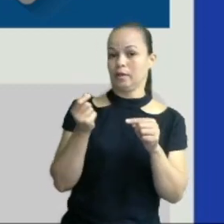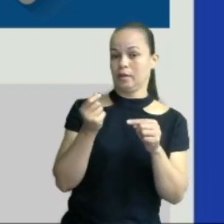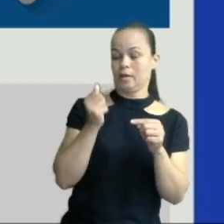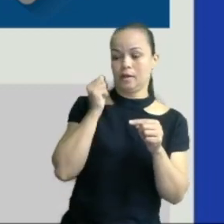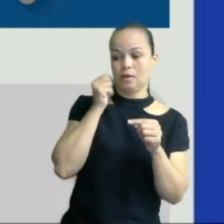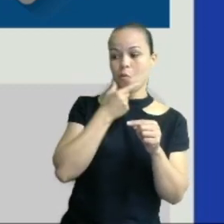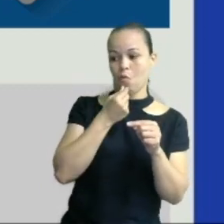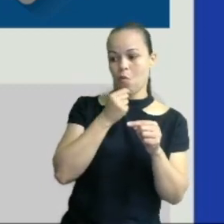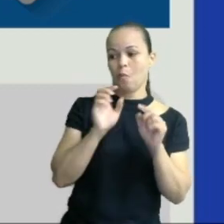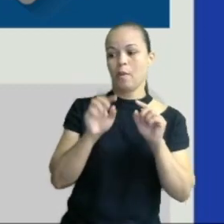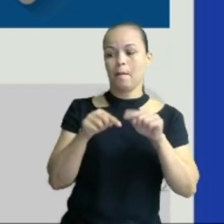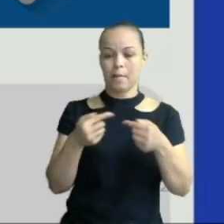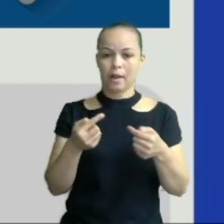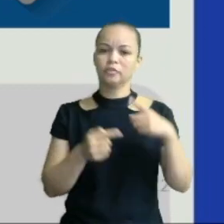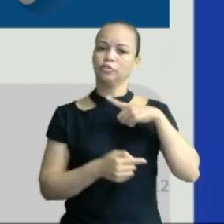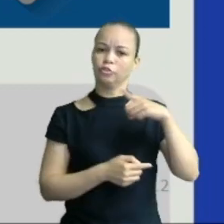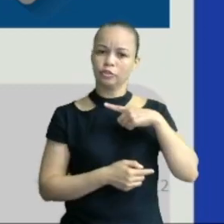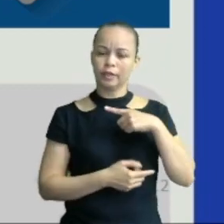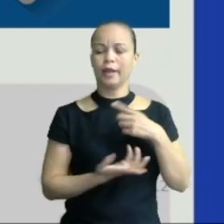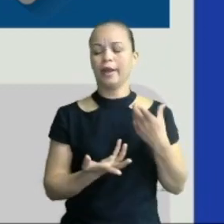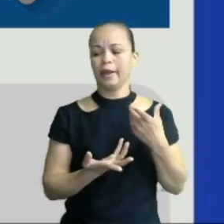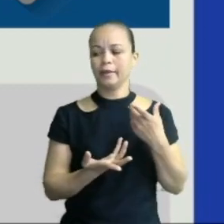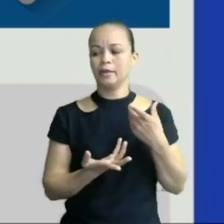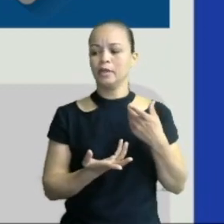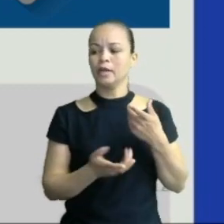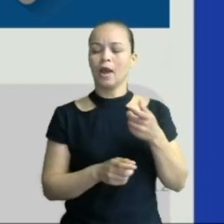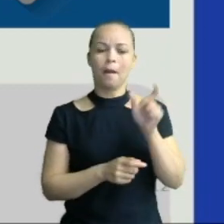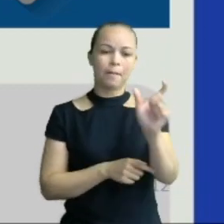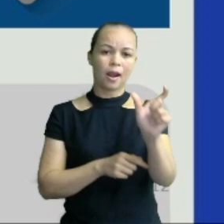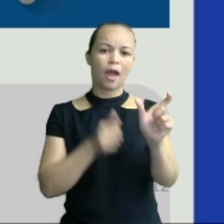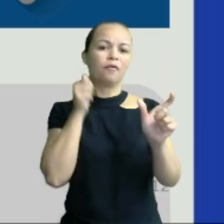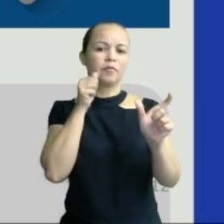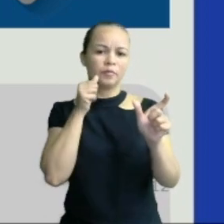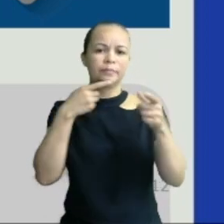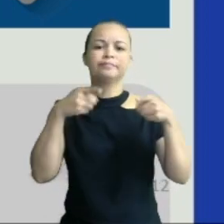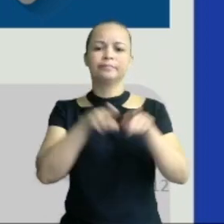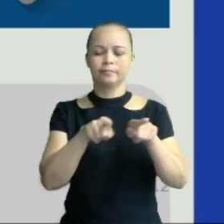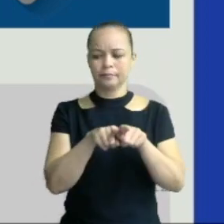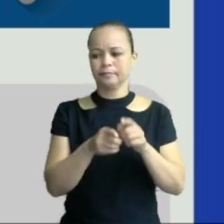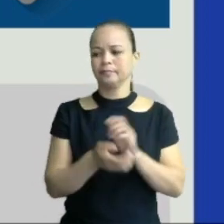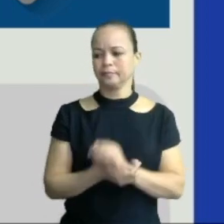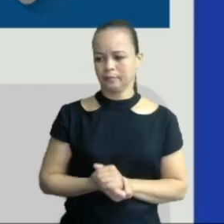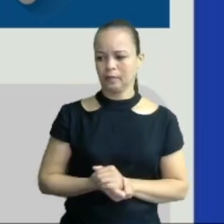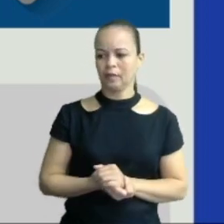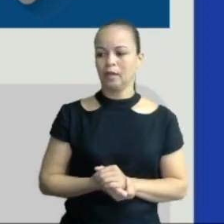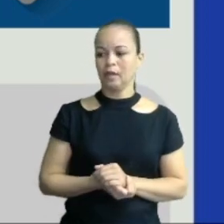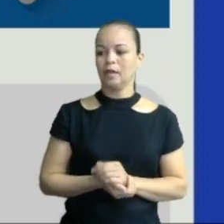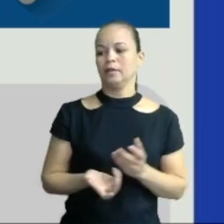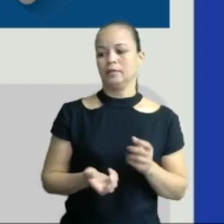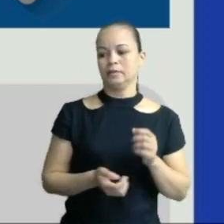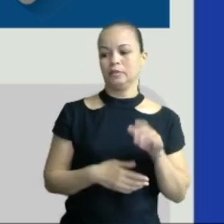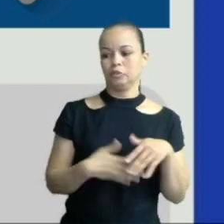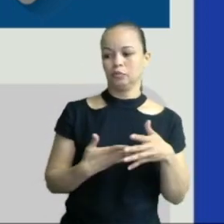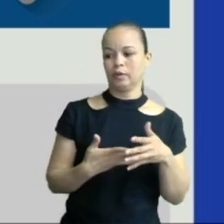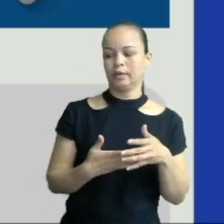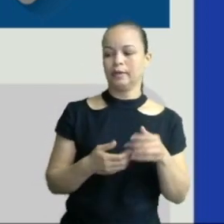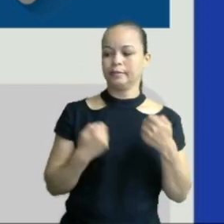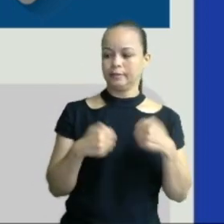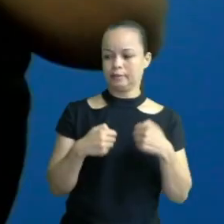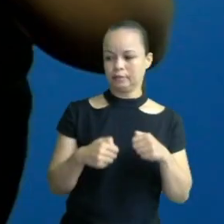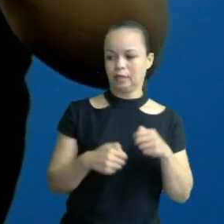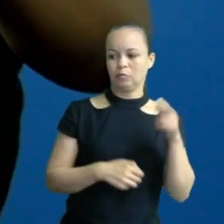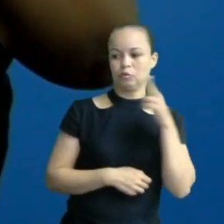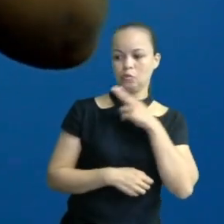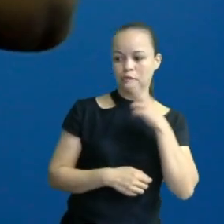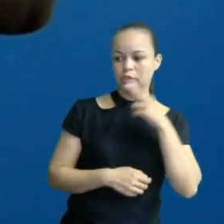qual seria essa palavra? Necessitamos com urgência e a central de abastecimentos, tá bom? Mesmo